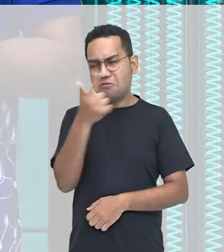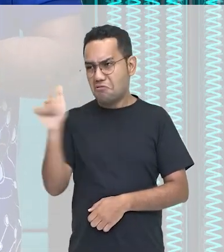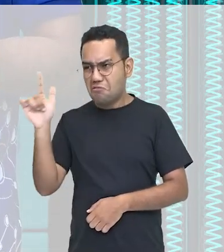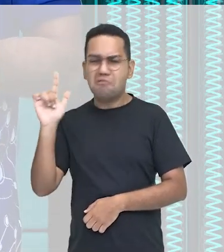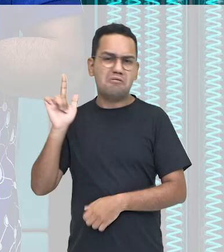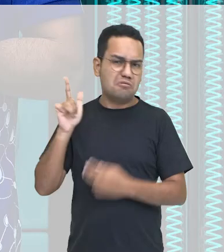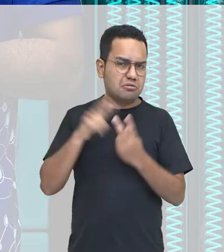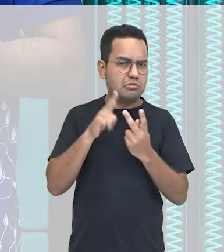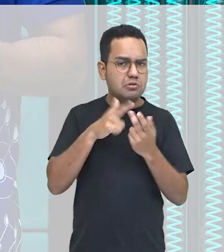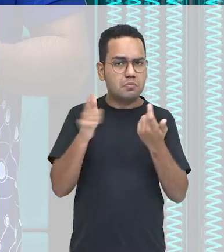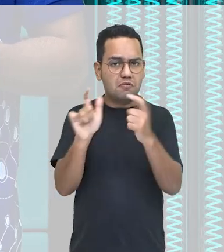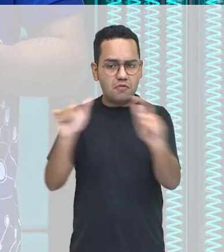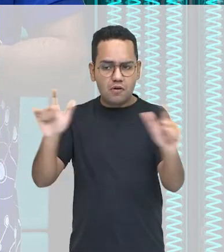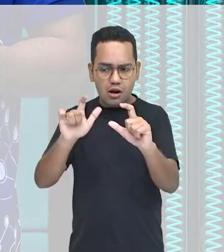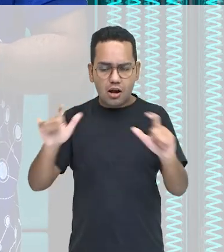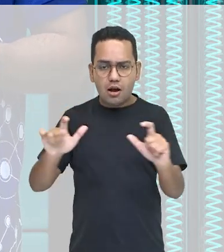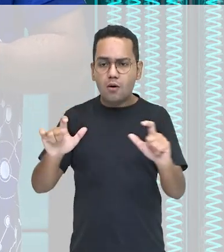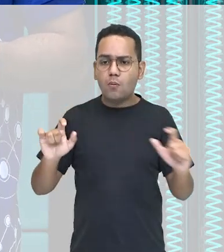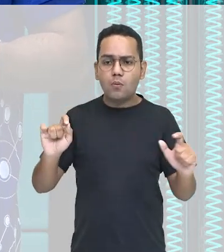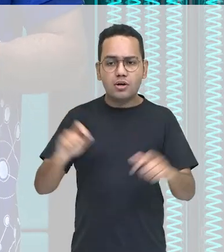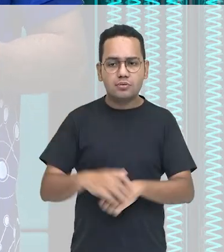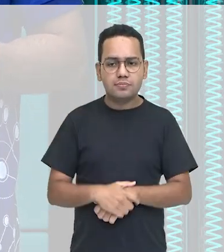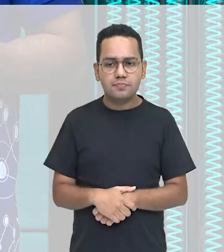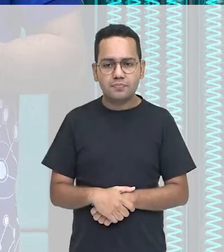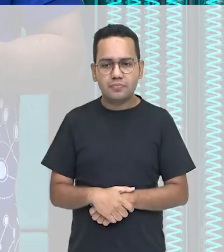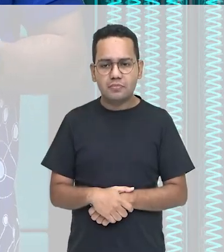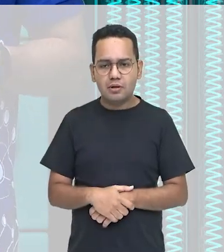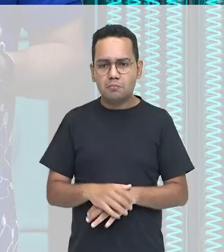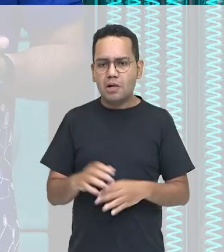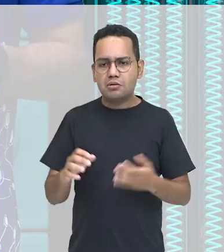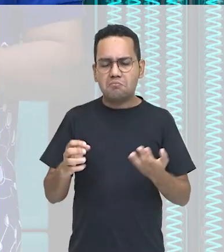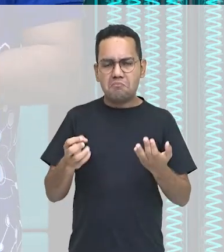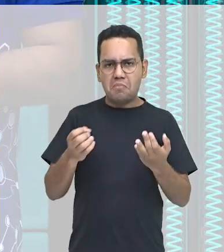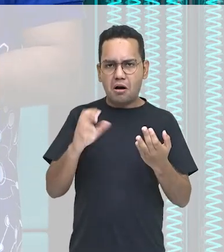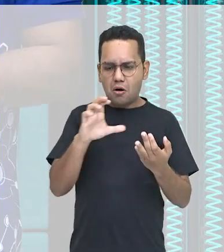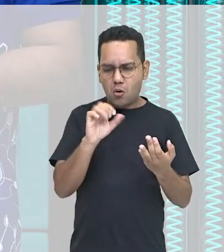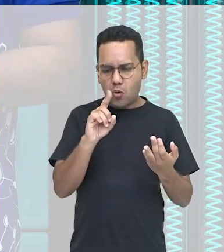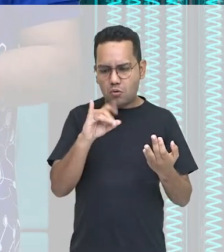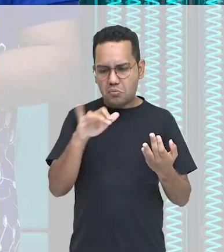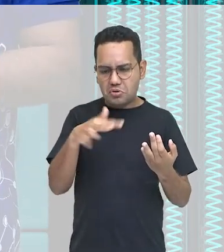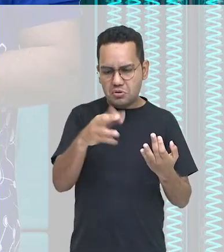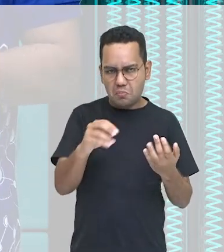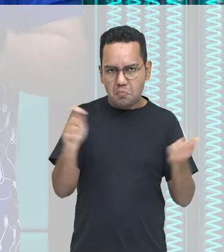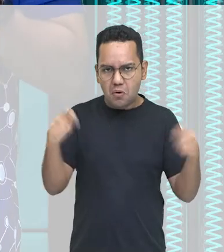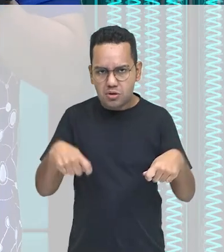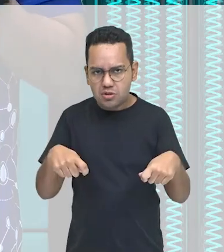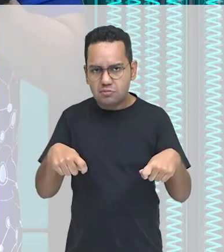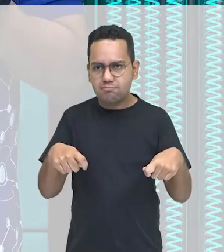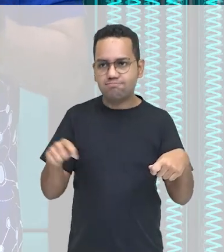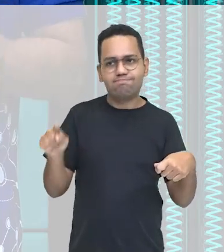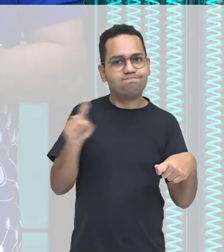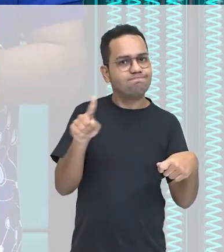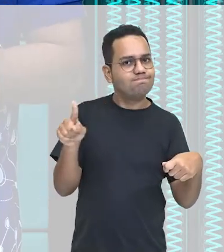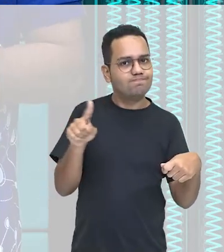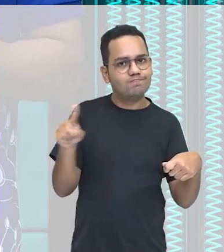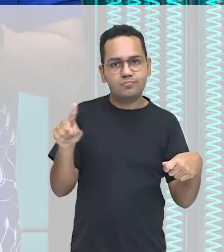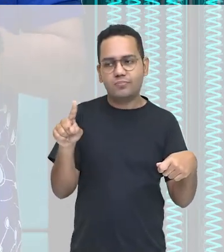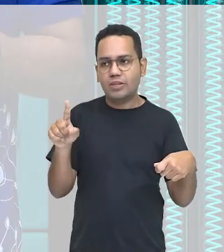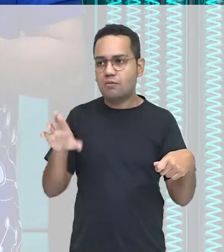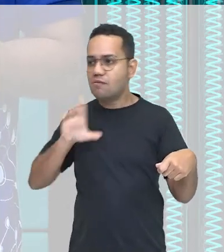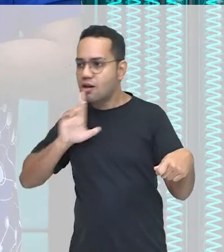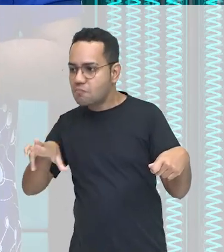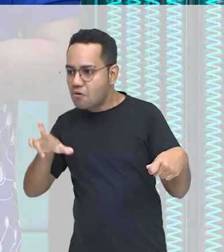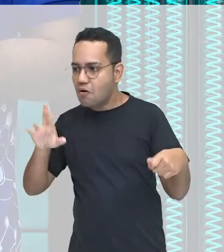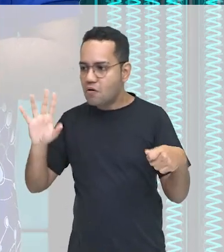a própria ação, a condição já não é nem possível, e muito menos o resultado. Então, uma condicional do tipo